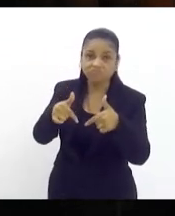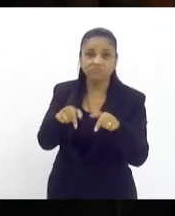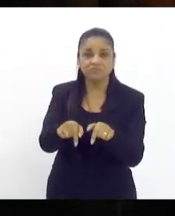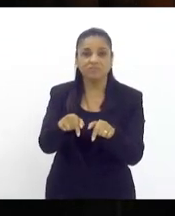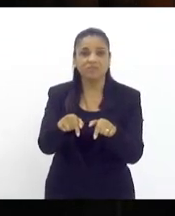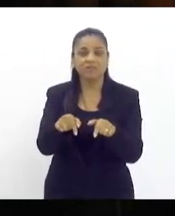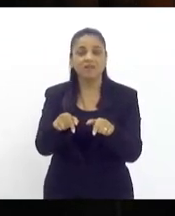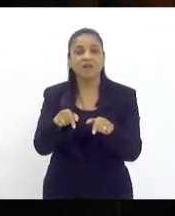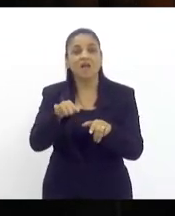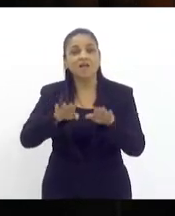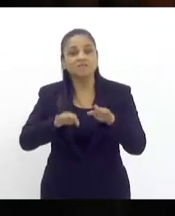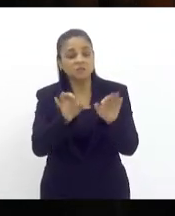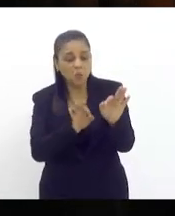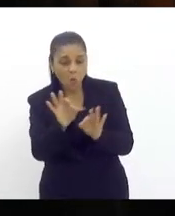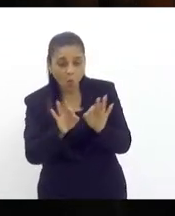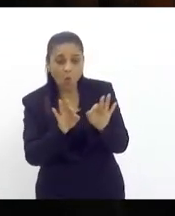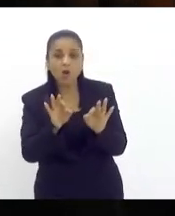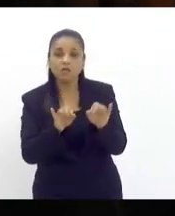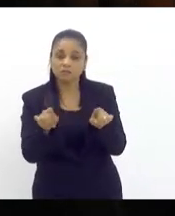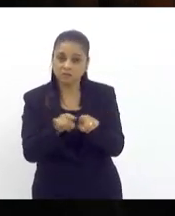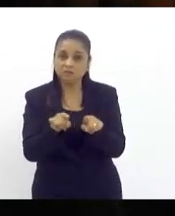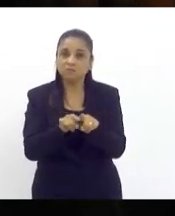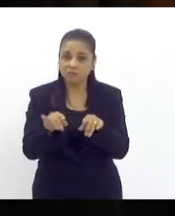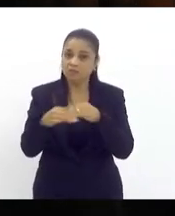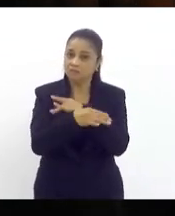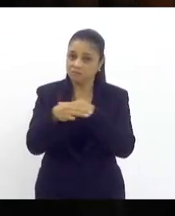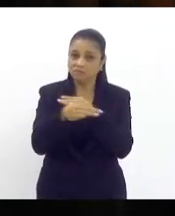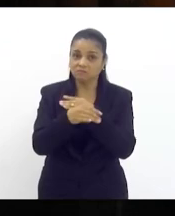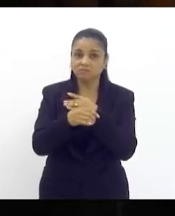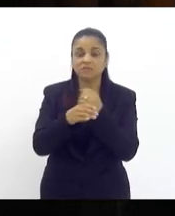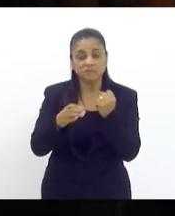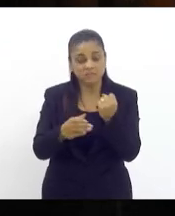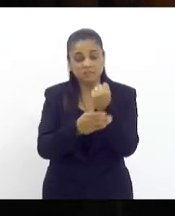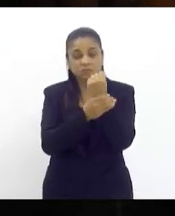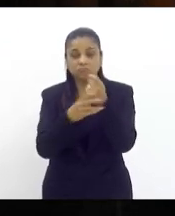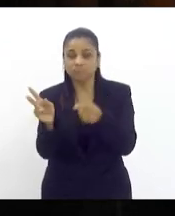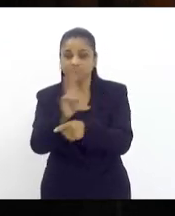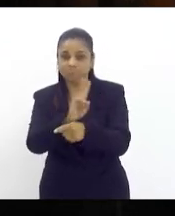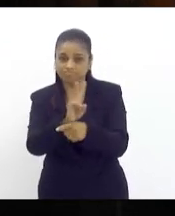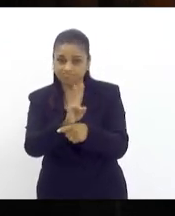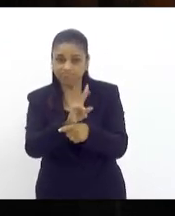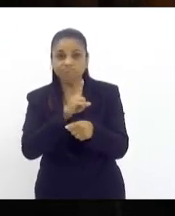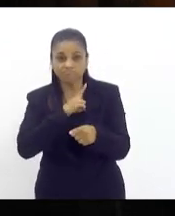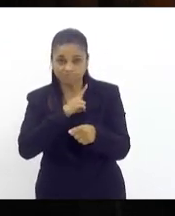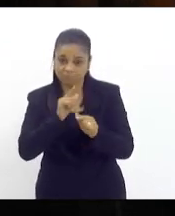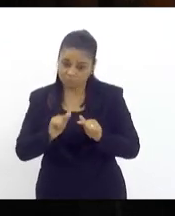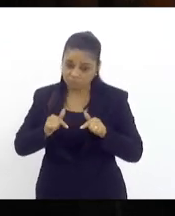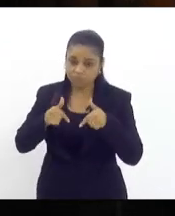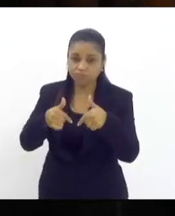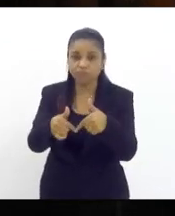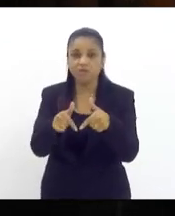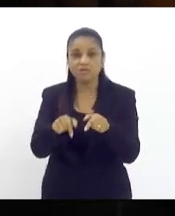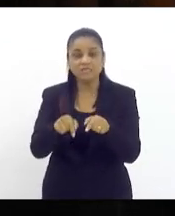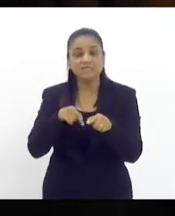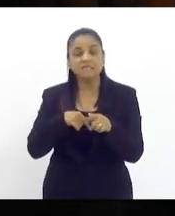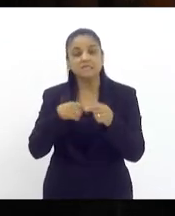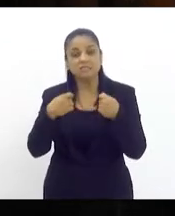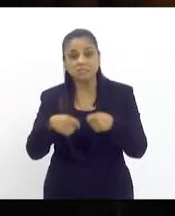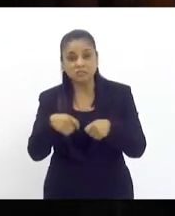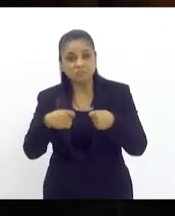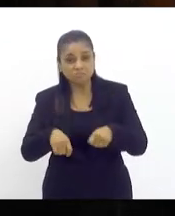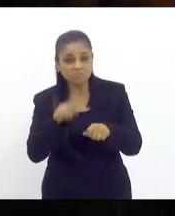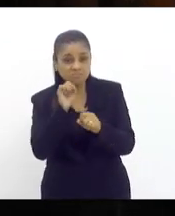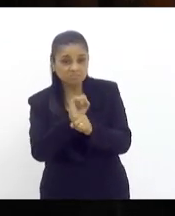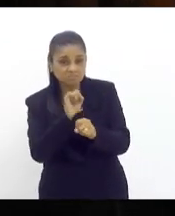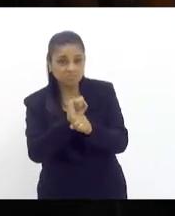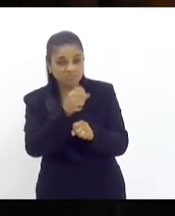também às vezes de ordenador Municipal temos o programa segurança presente funcionando porque se defendessemos da ação